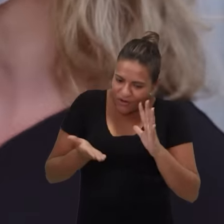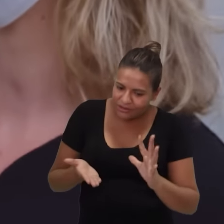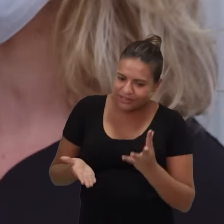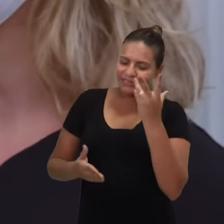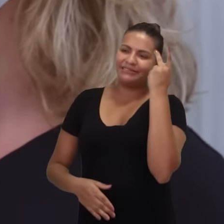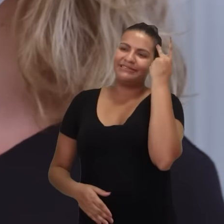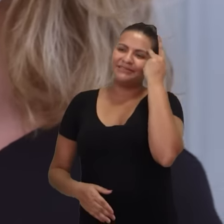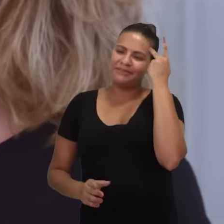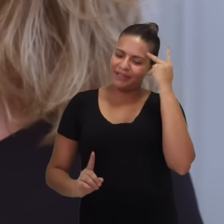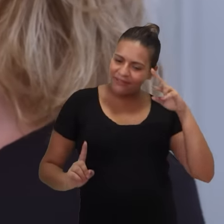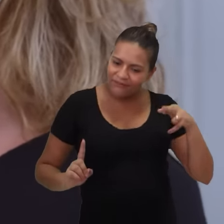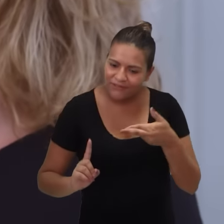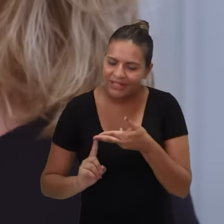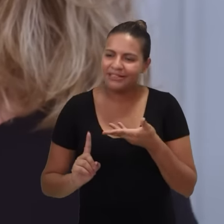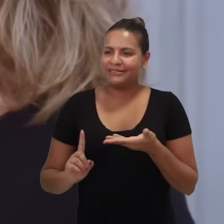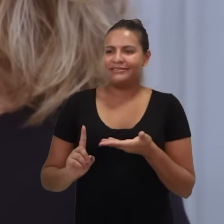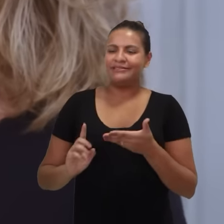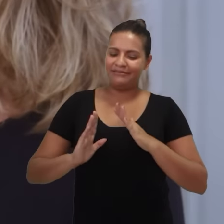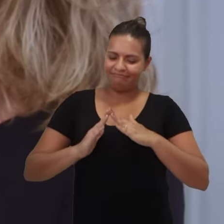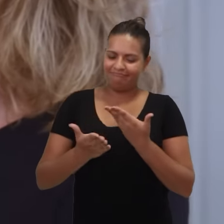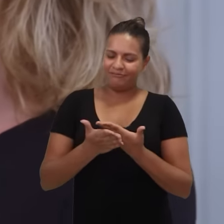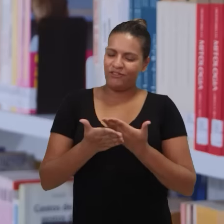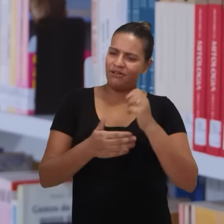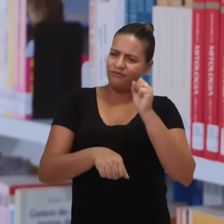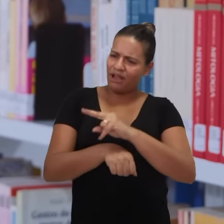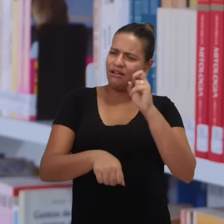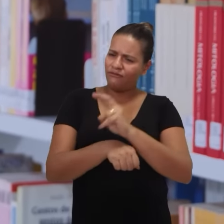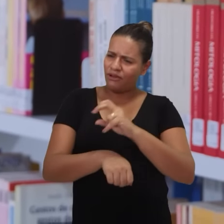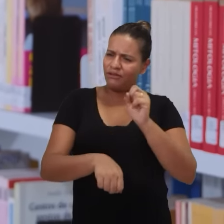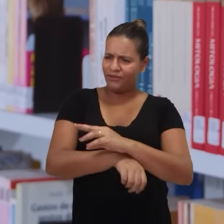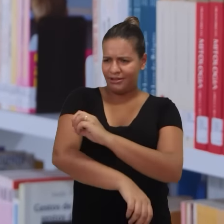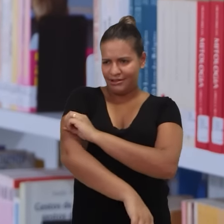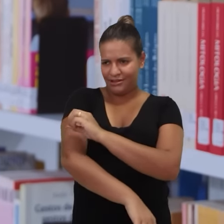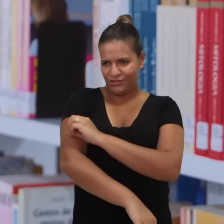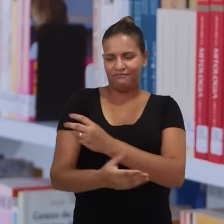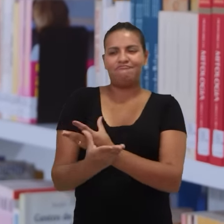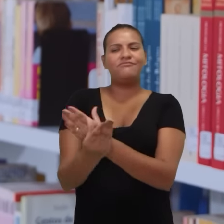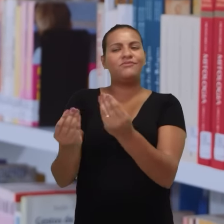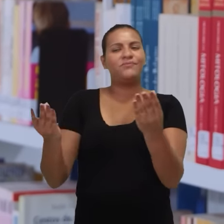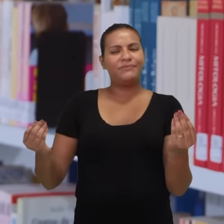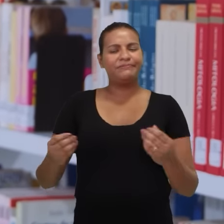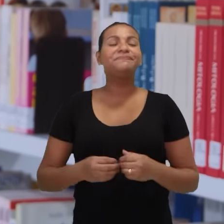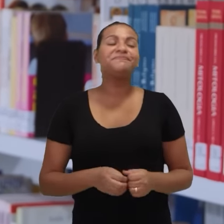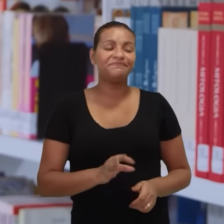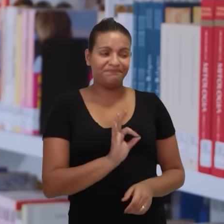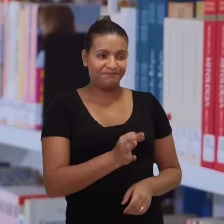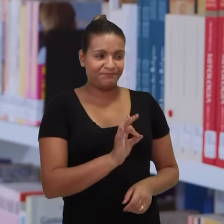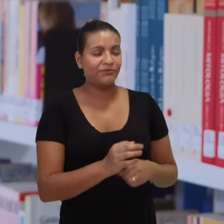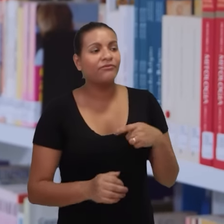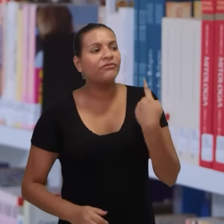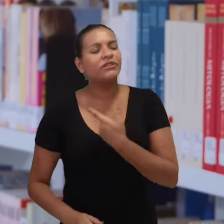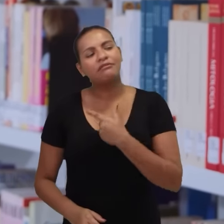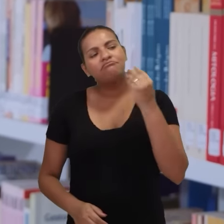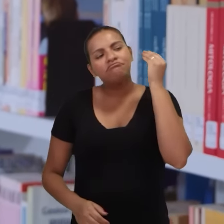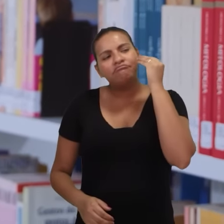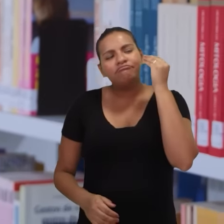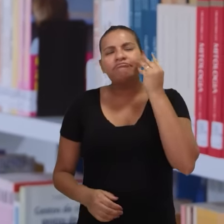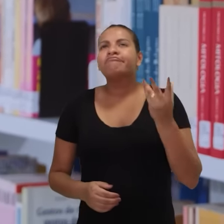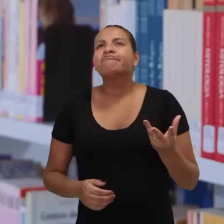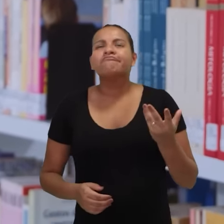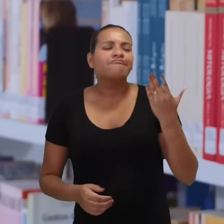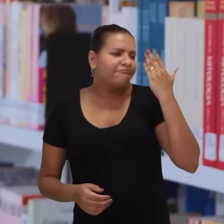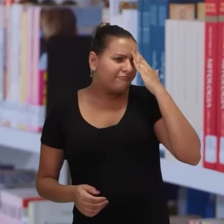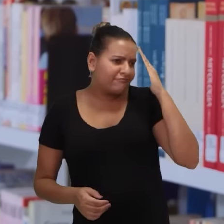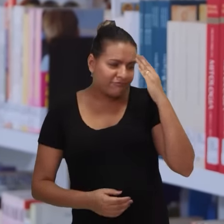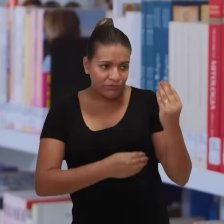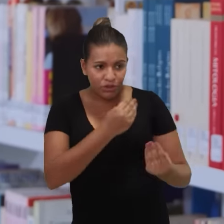hoje, São Paulo sendo uma referência nessa oferta de creche. O primeiro movimento que a gente fez foi tentar entender qual era o tamanho dessa